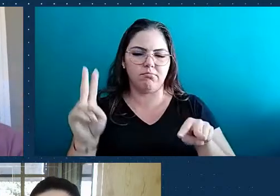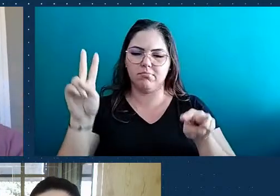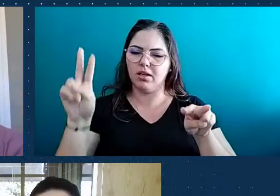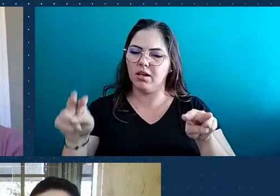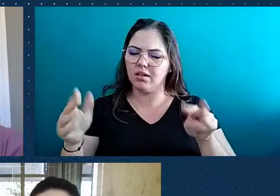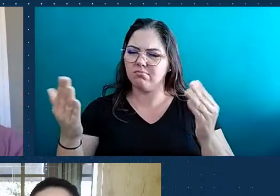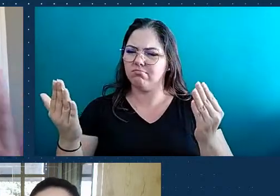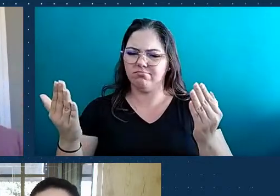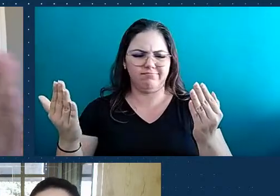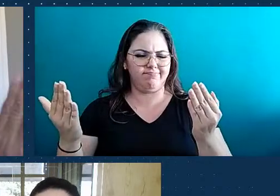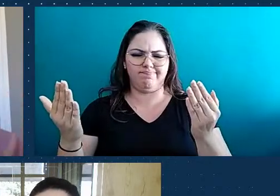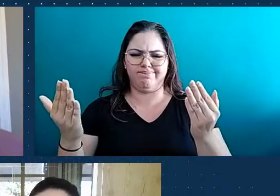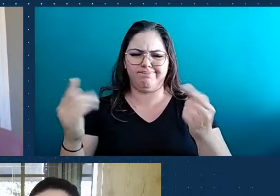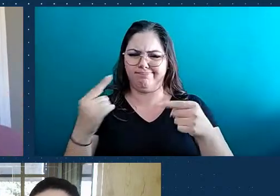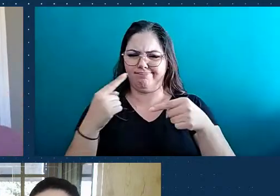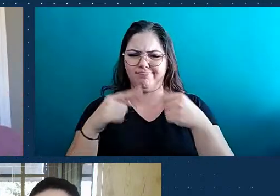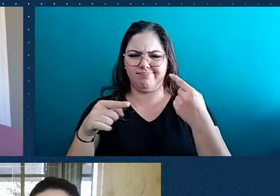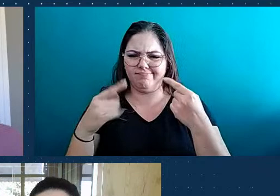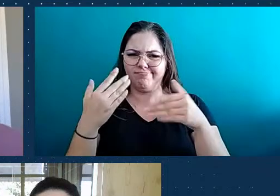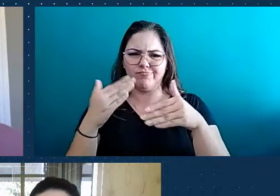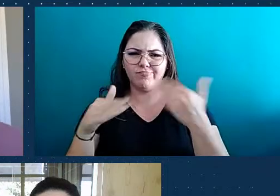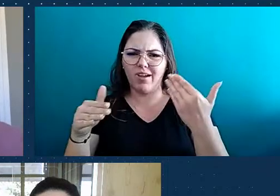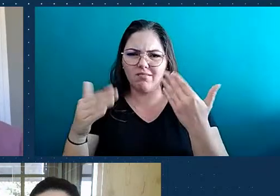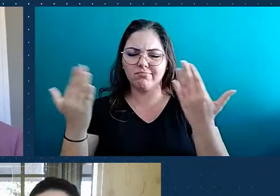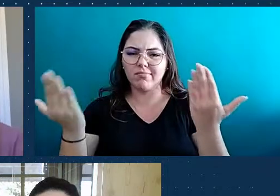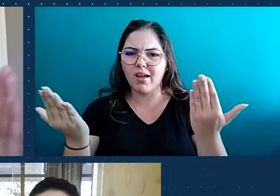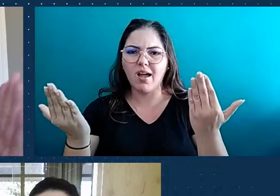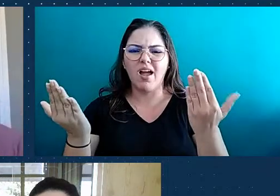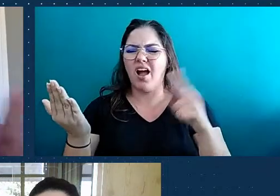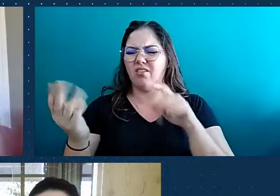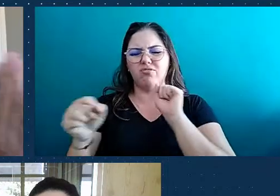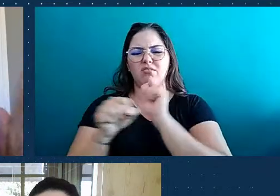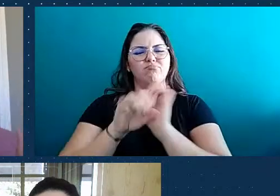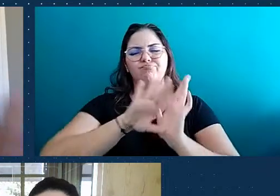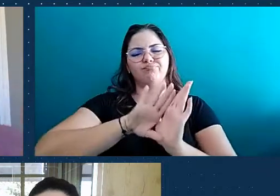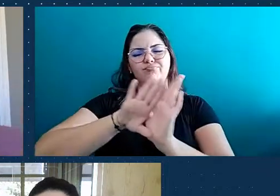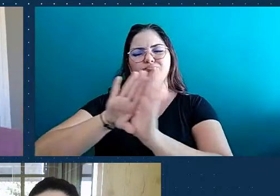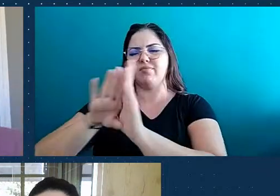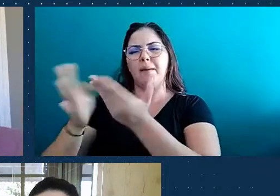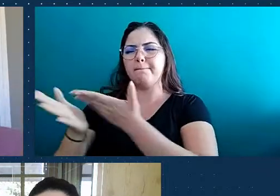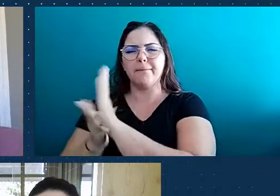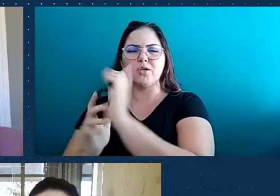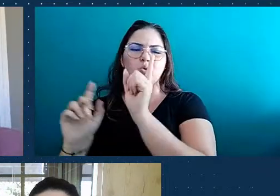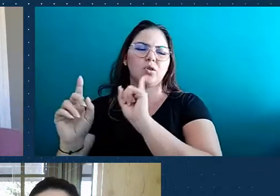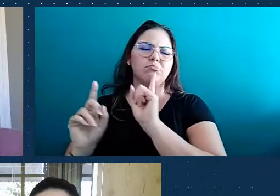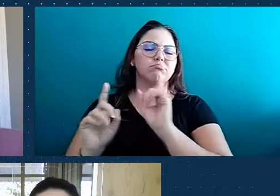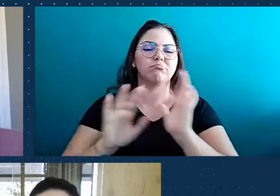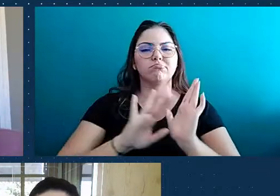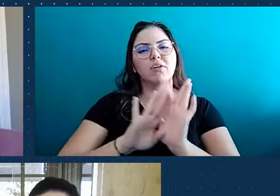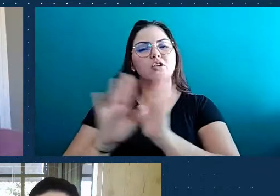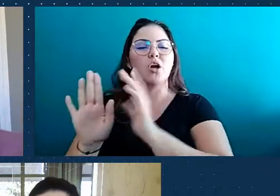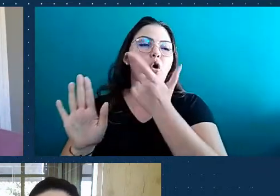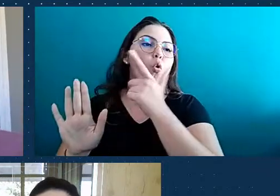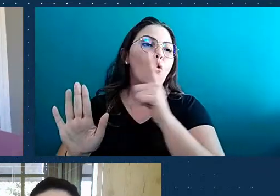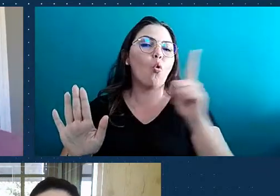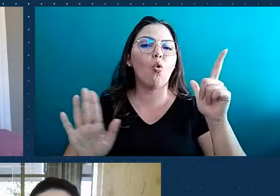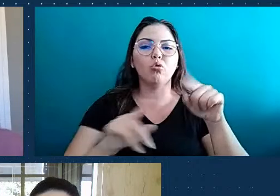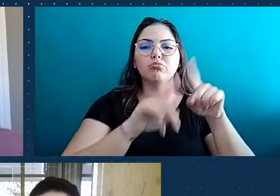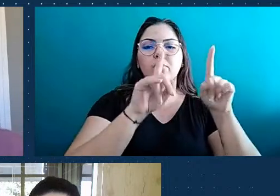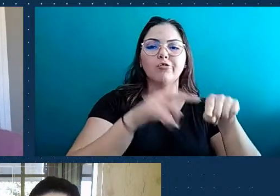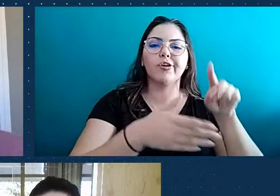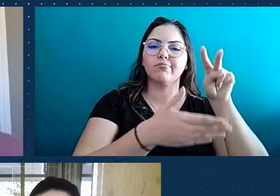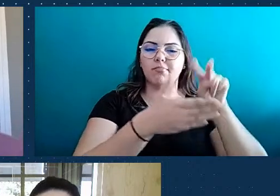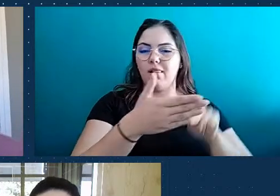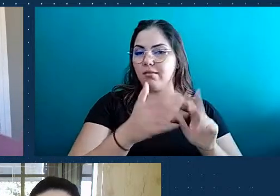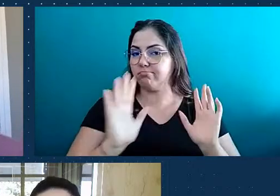tenho uma fundamentação teórica assim, assim, assim, é por causa disso que eu escolhi a metodologia assim, assim. Então, se você não sabe para onde a pessoa quer ir, não adianta ler